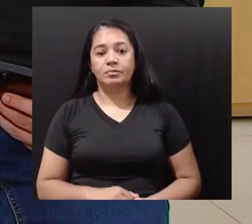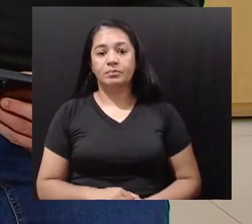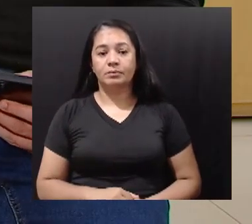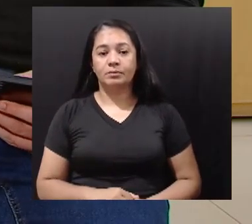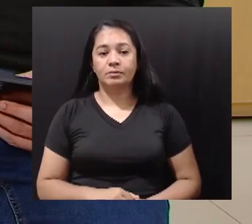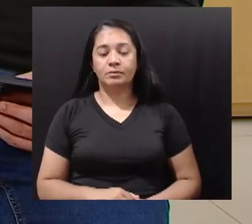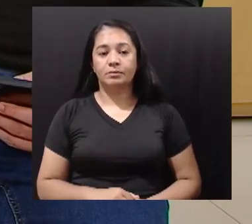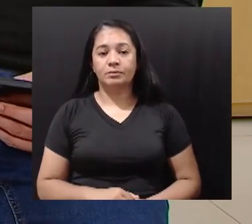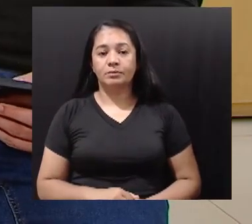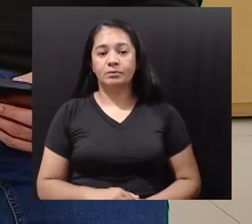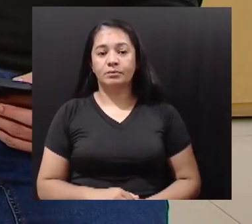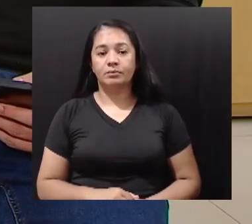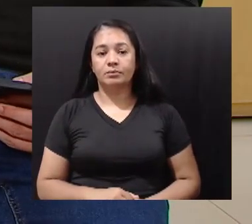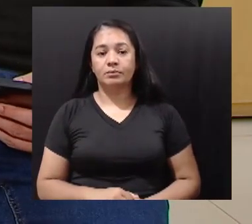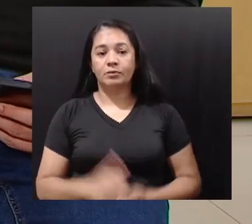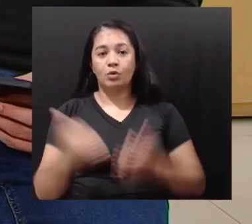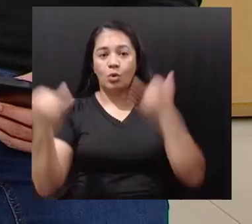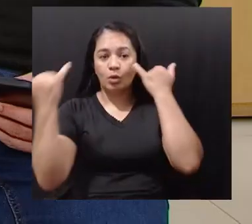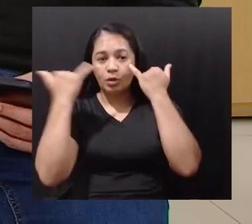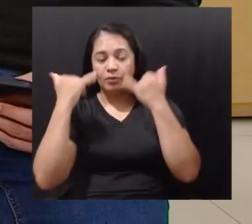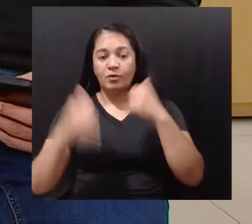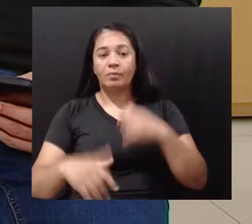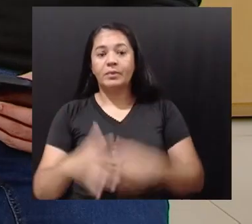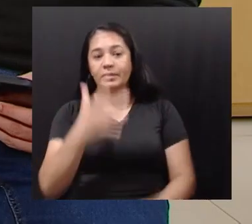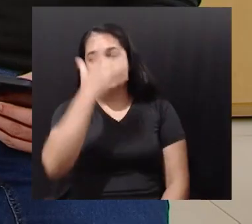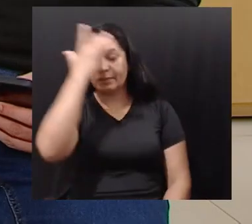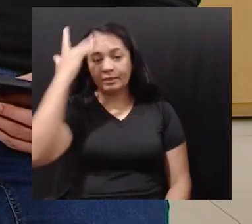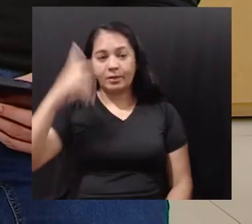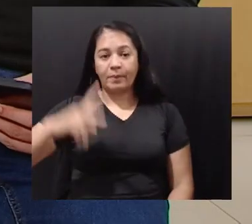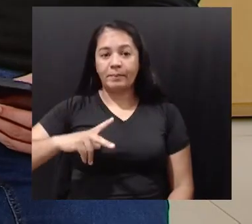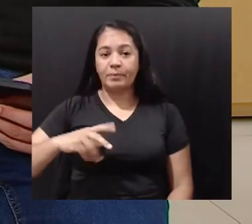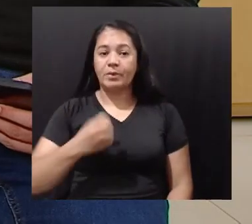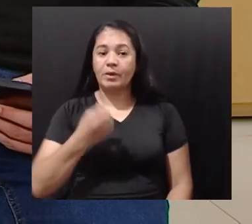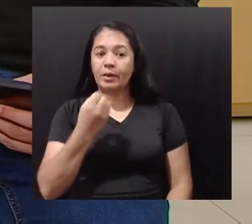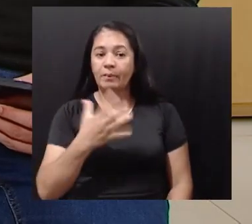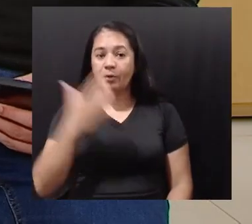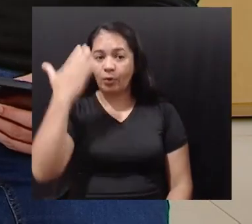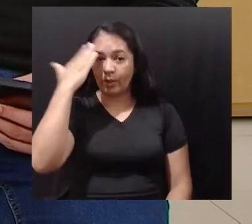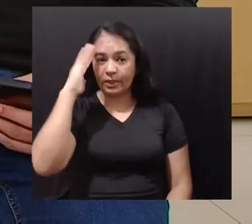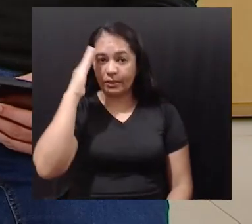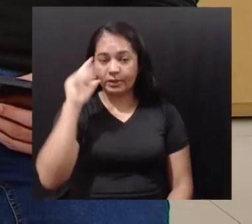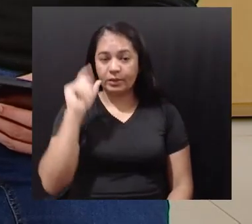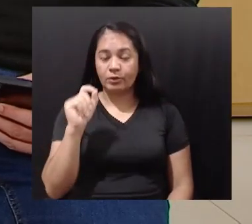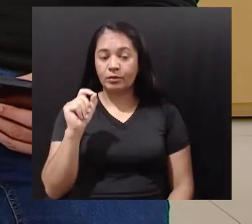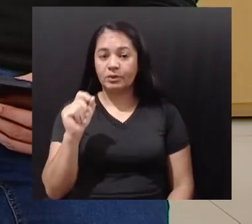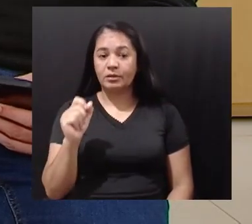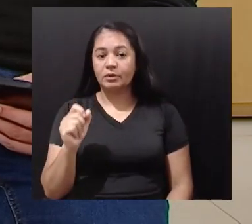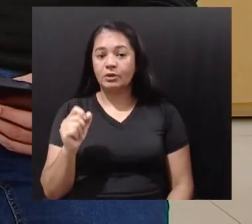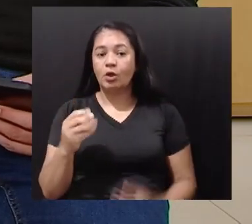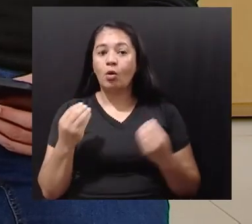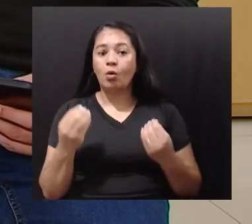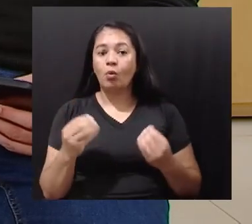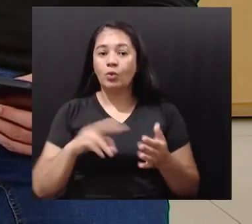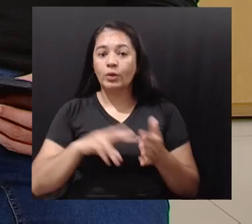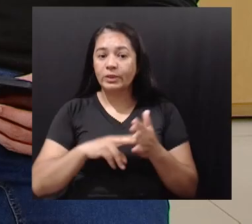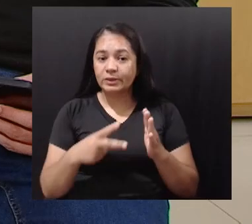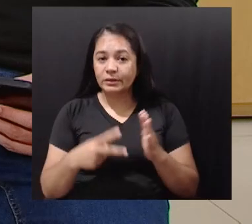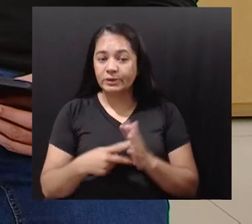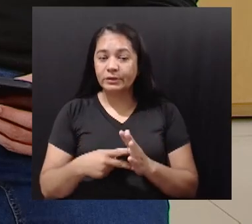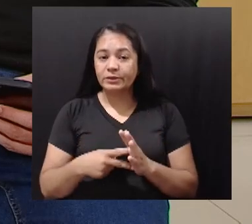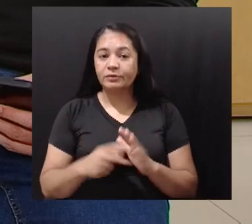Os dados pessoais, é bom a gente entender a dimensão do que isso significa no mundo moderno. Por